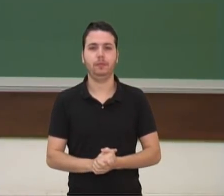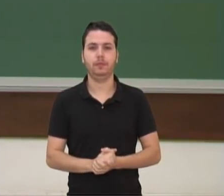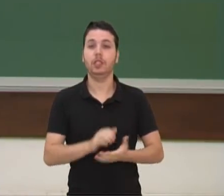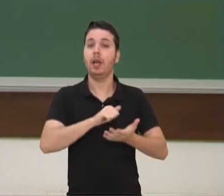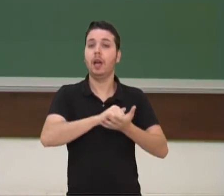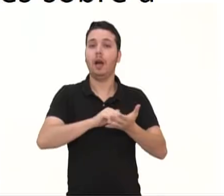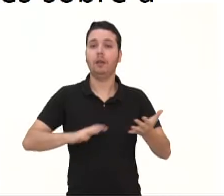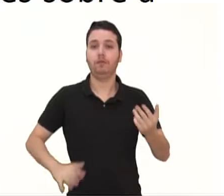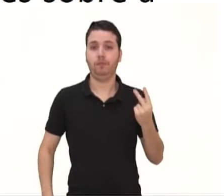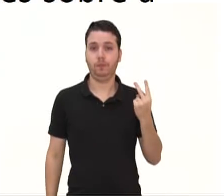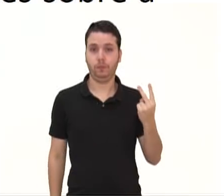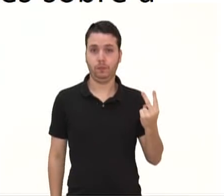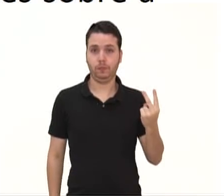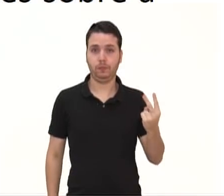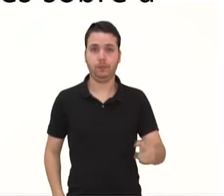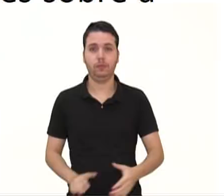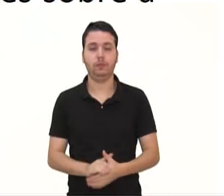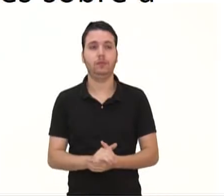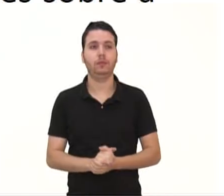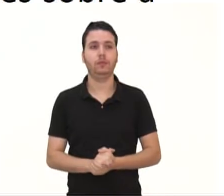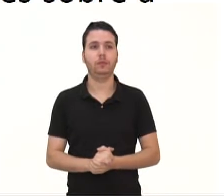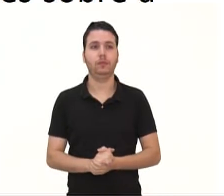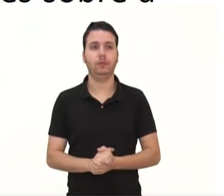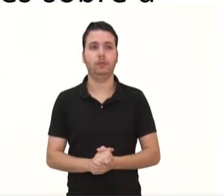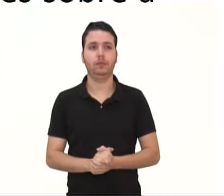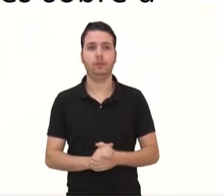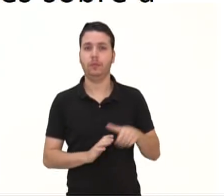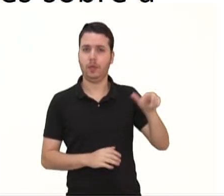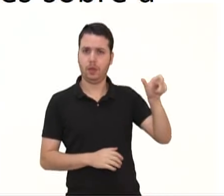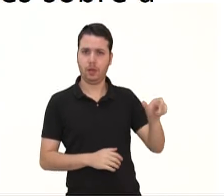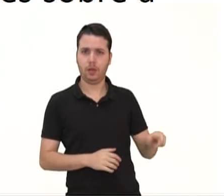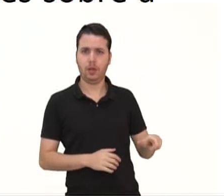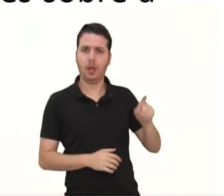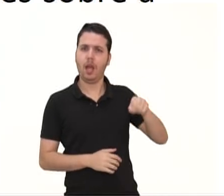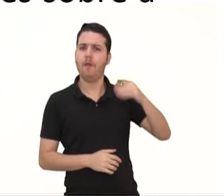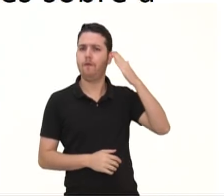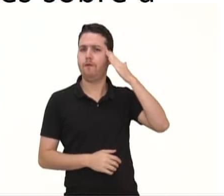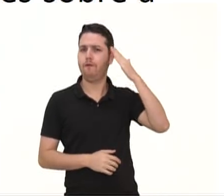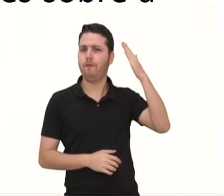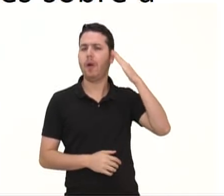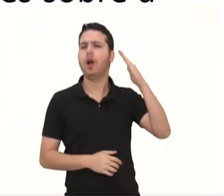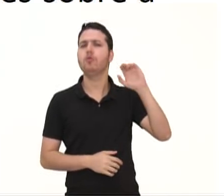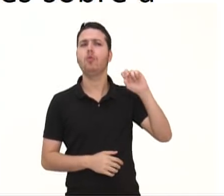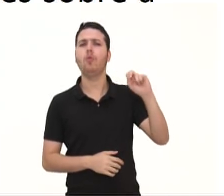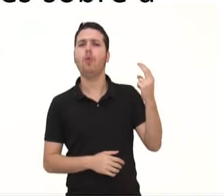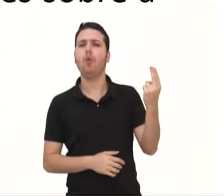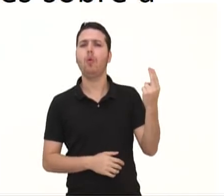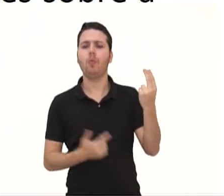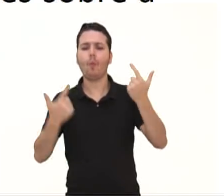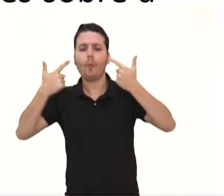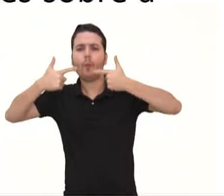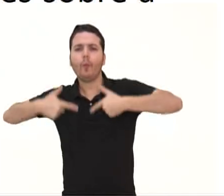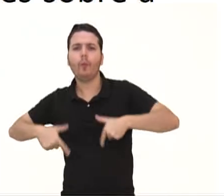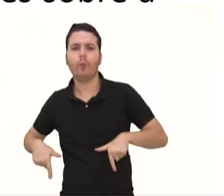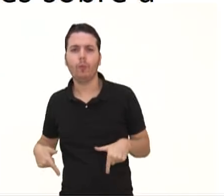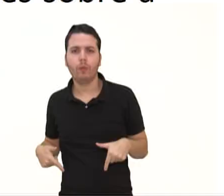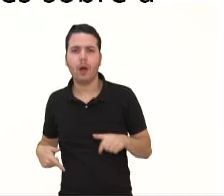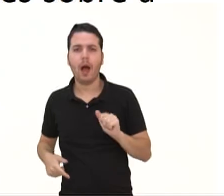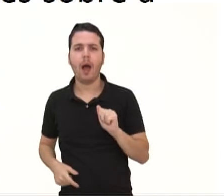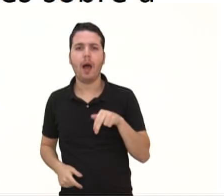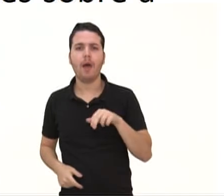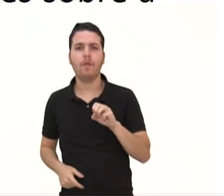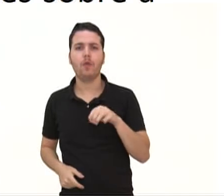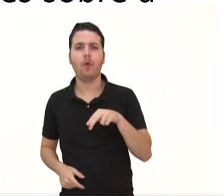Exercício 2. Essa pessoa é famosa ou anônima? Agora você